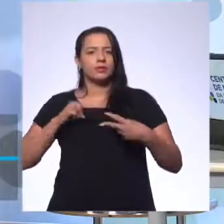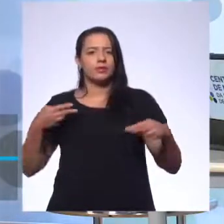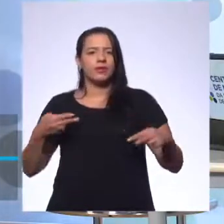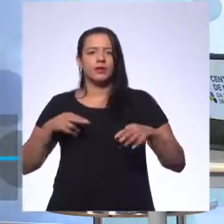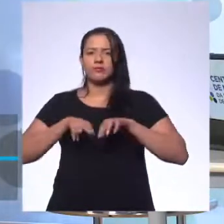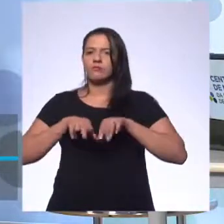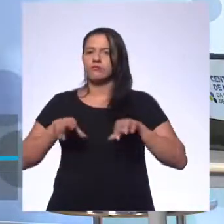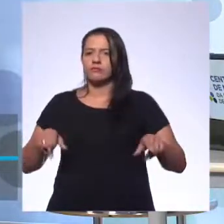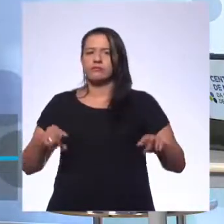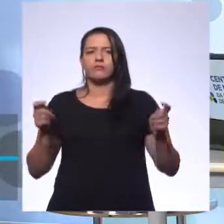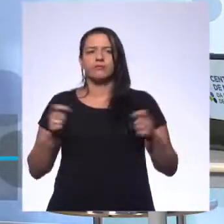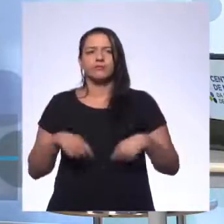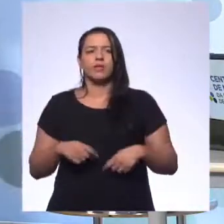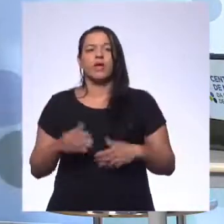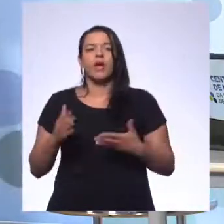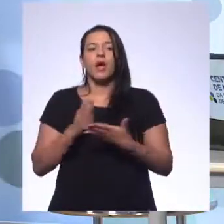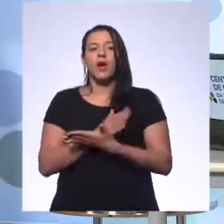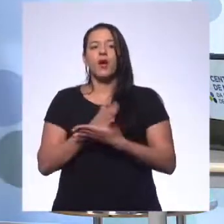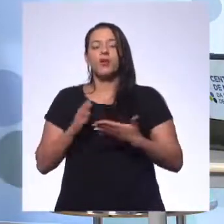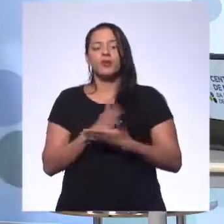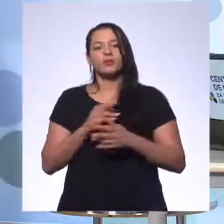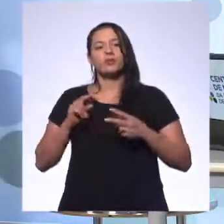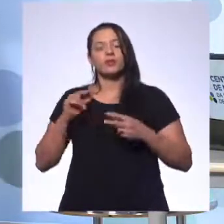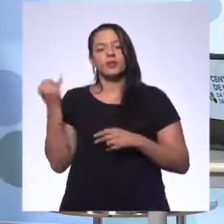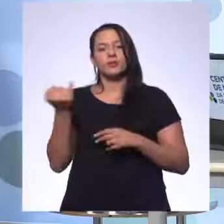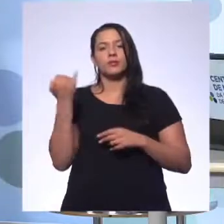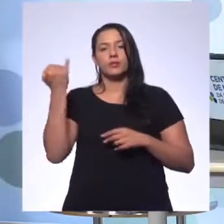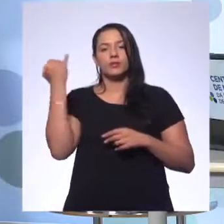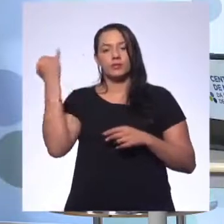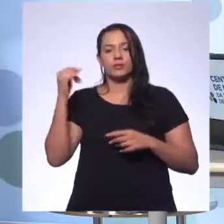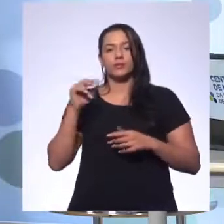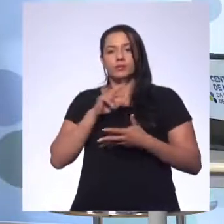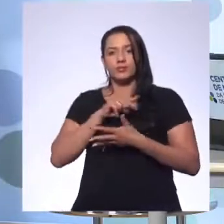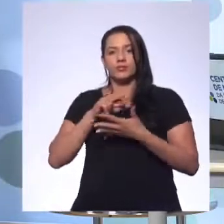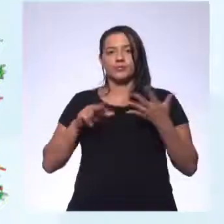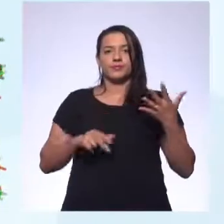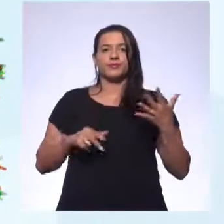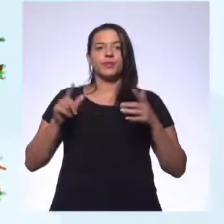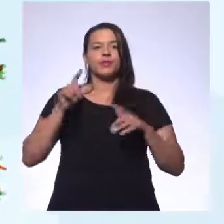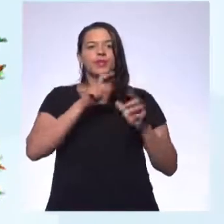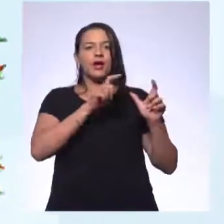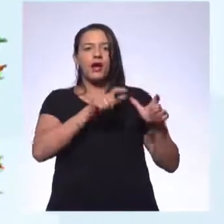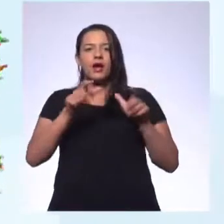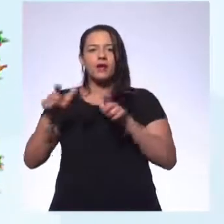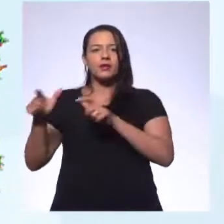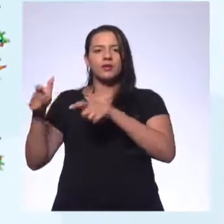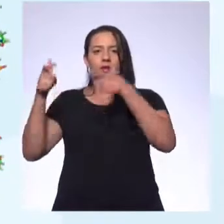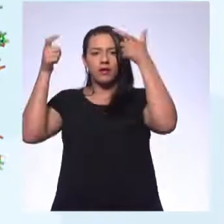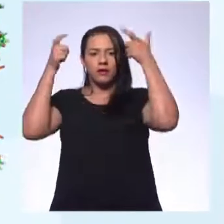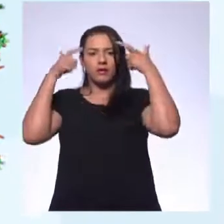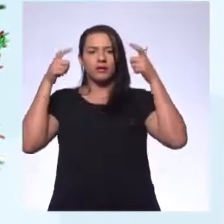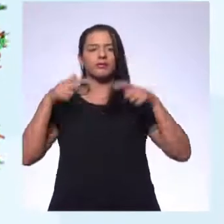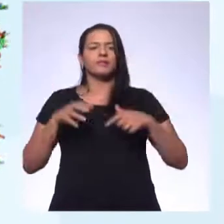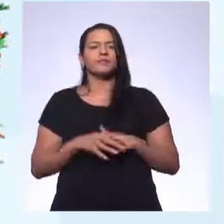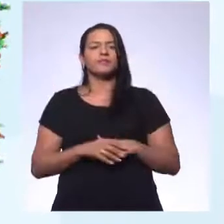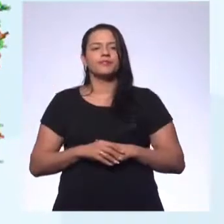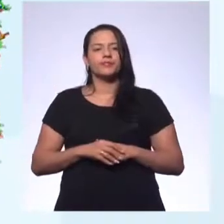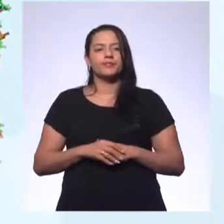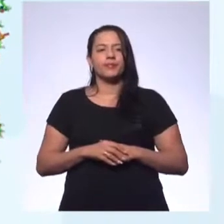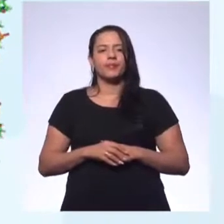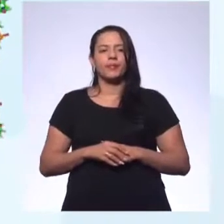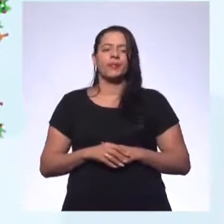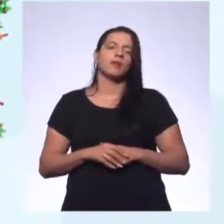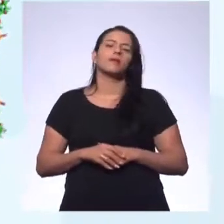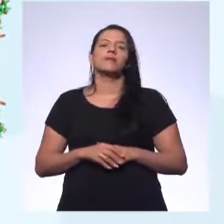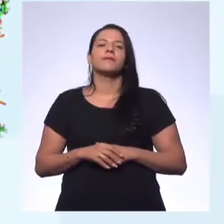Então, critérios aqui que são importantes quando a gente fala na classificação dos reinos. Tá? Então, dentro da classificação dos